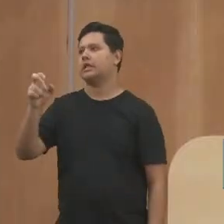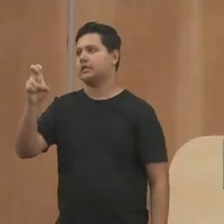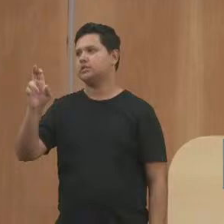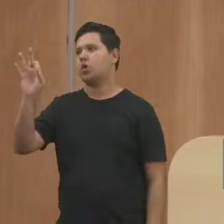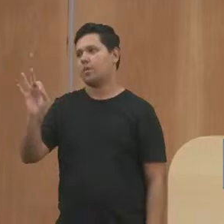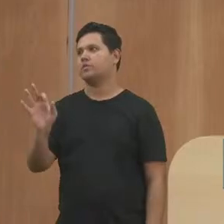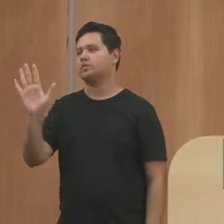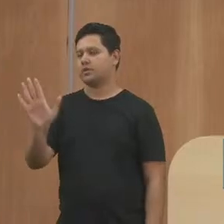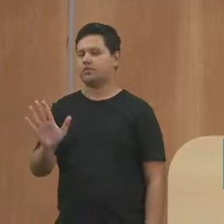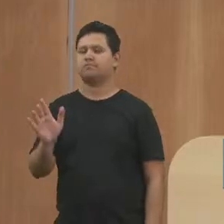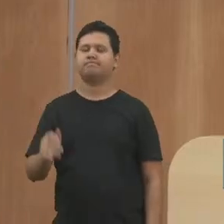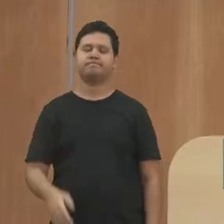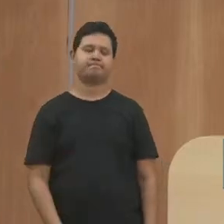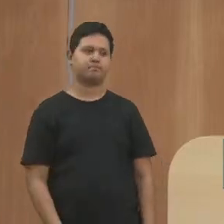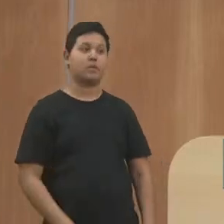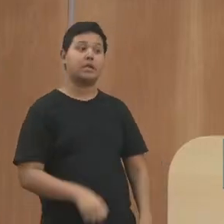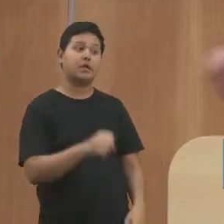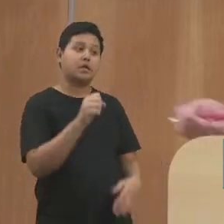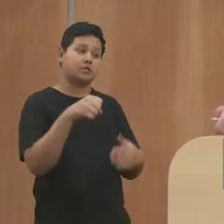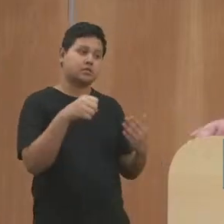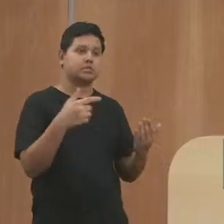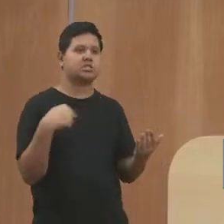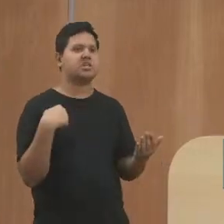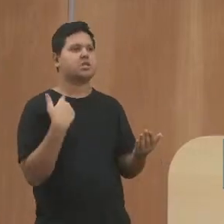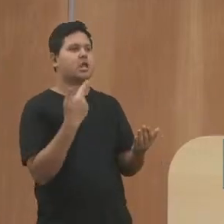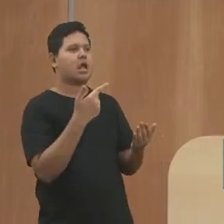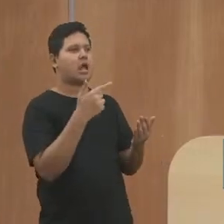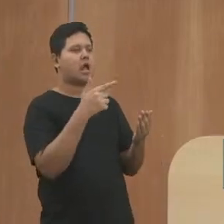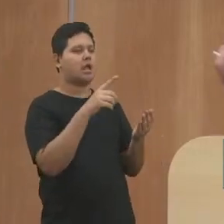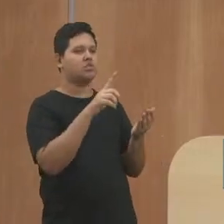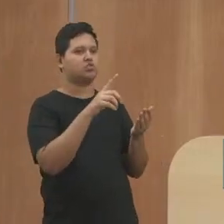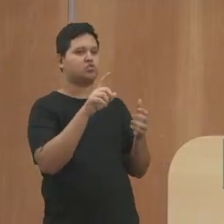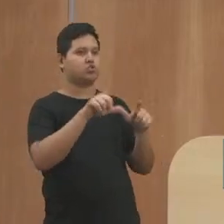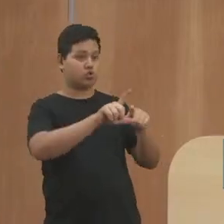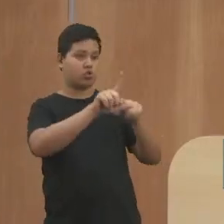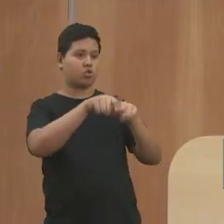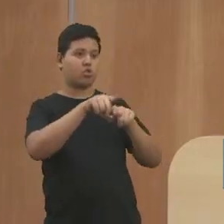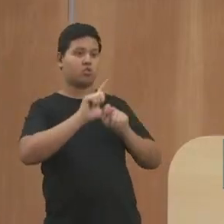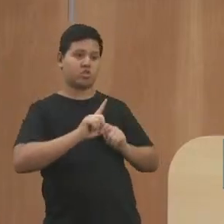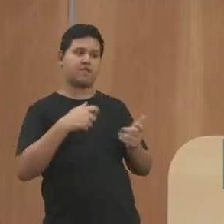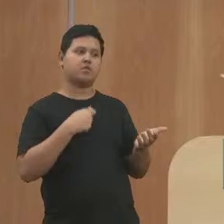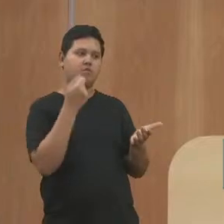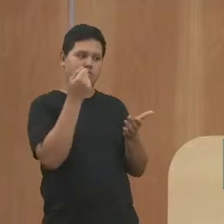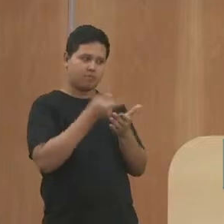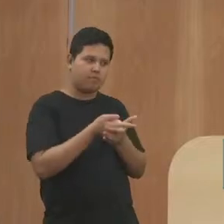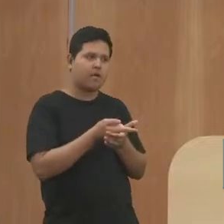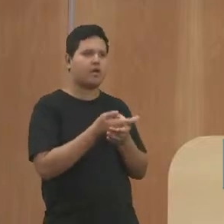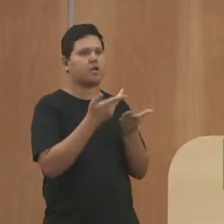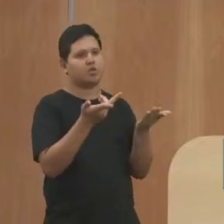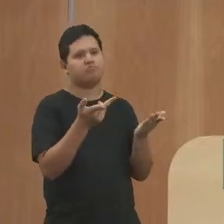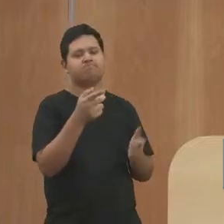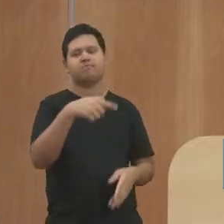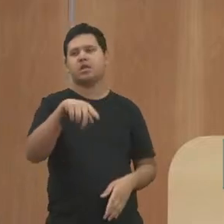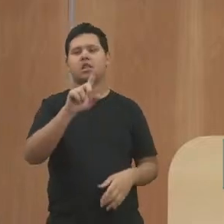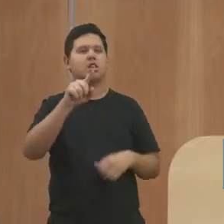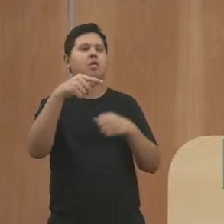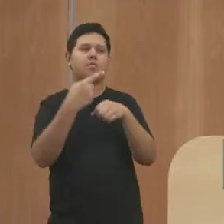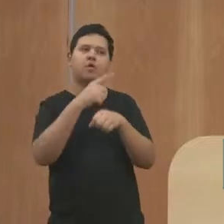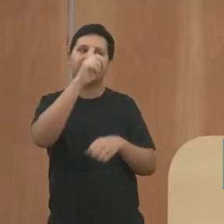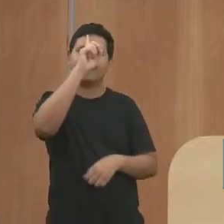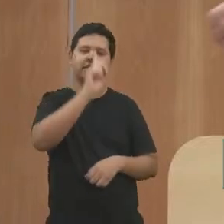ser analisadas pelo Tribunal de Contas, que vai emitir um relatório e vai ter direito a se questionar todos esses dados